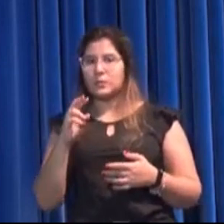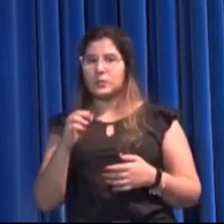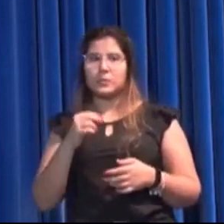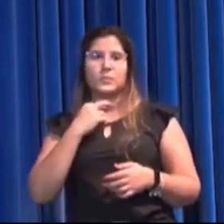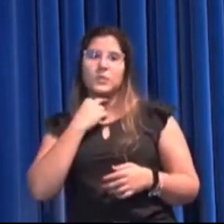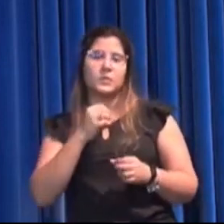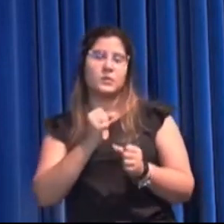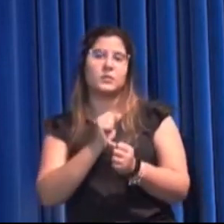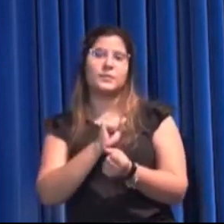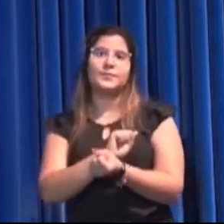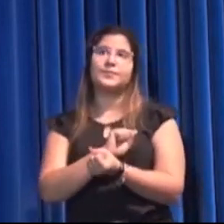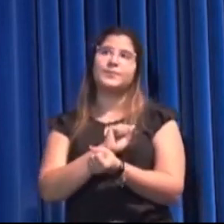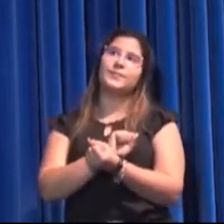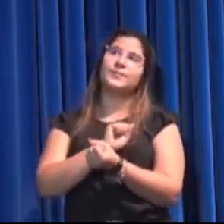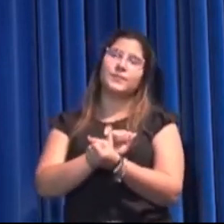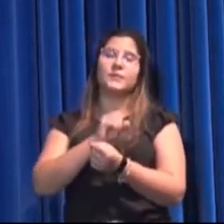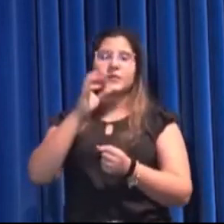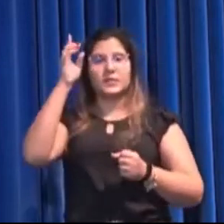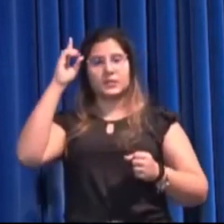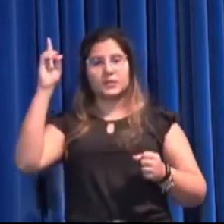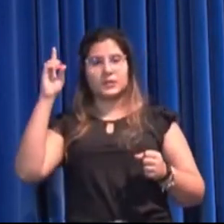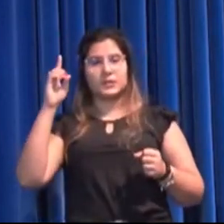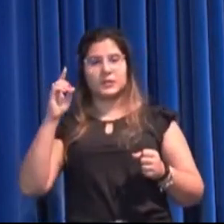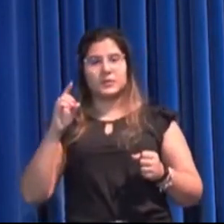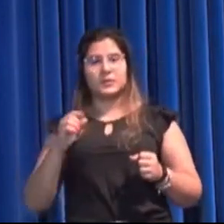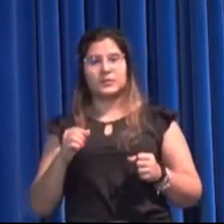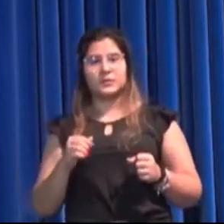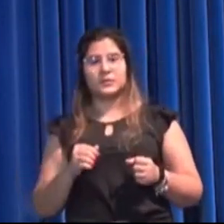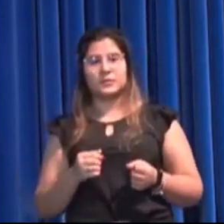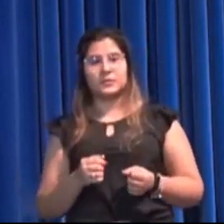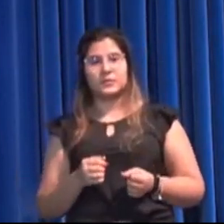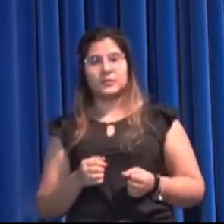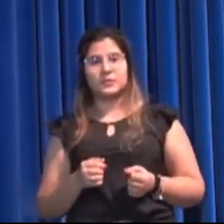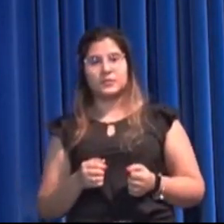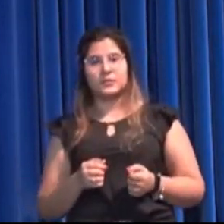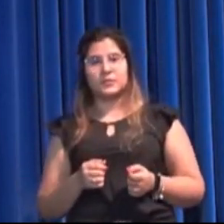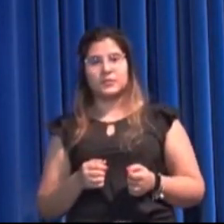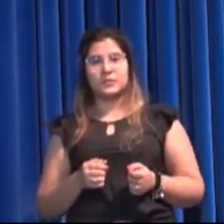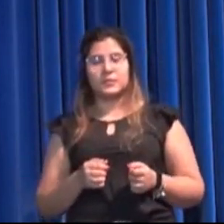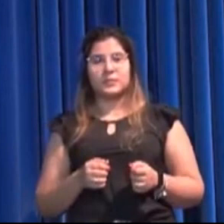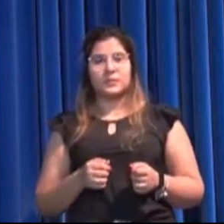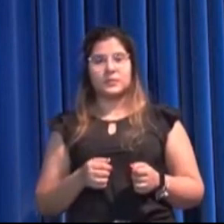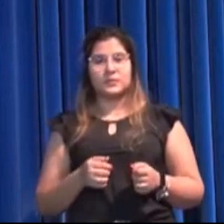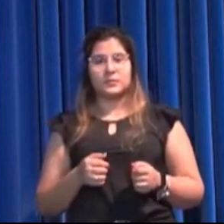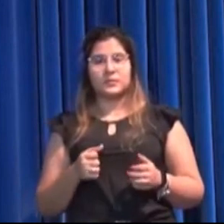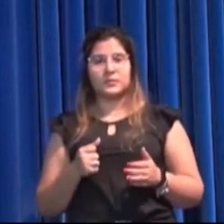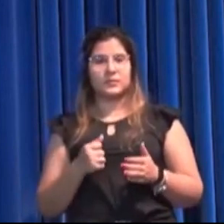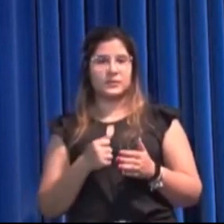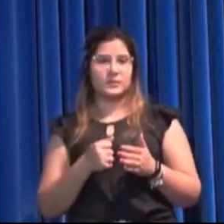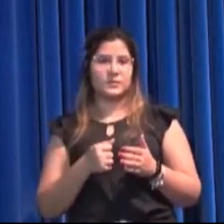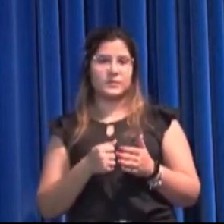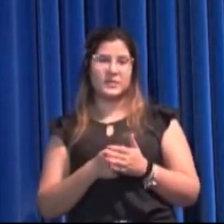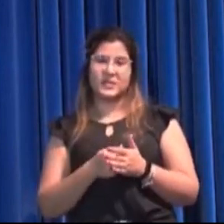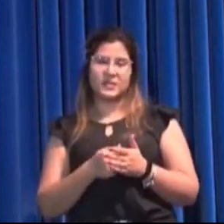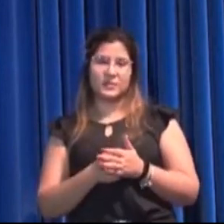que Deus lute a sua luta, ou lute em seu favor de maneira